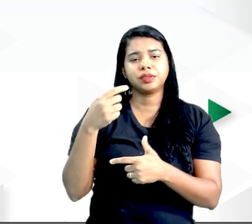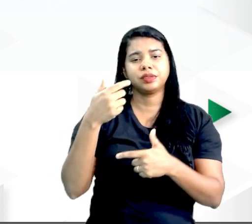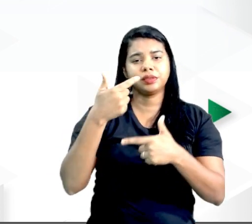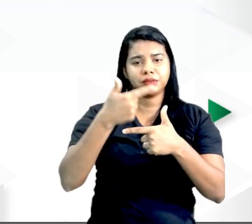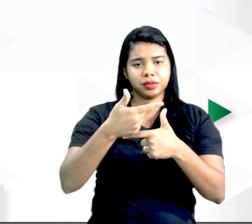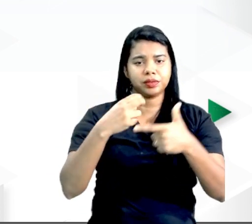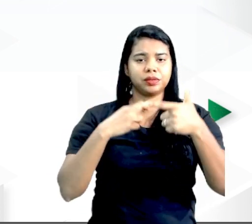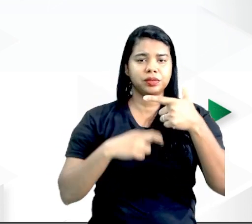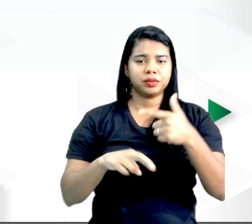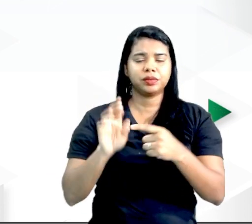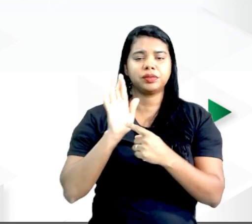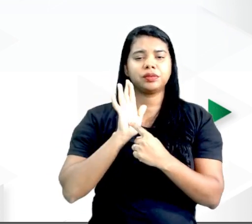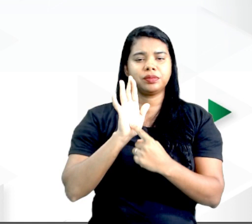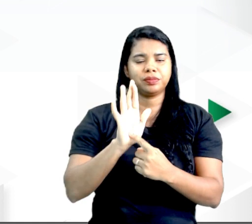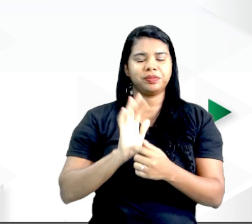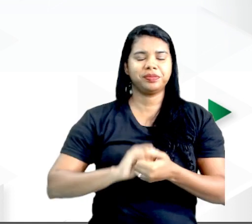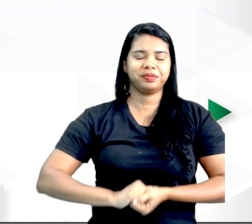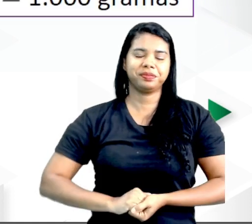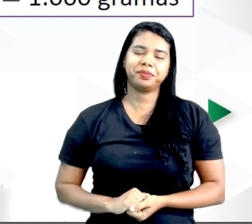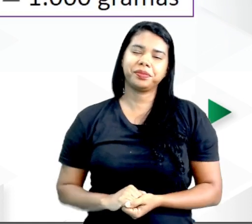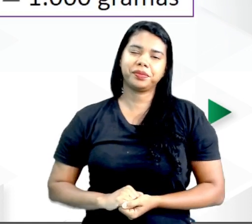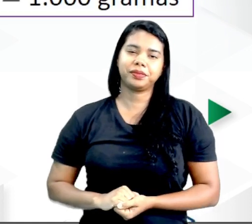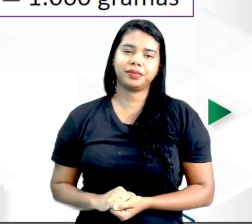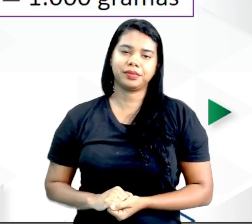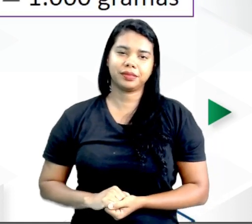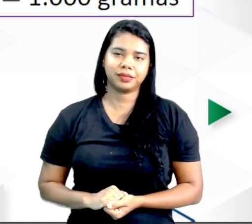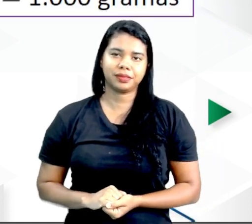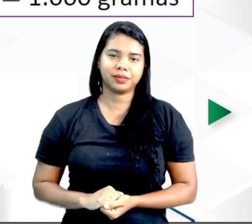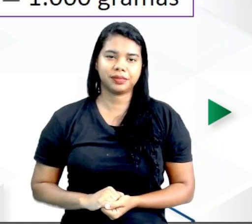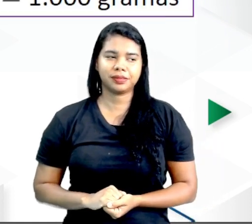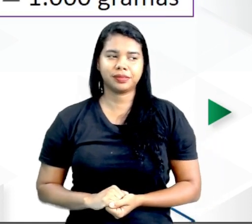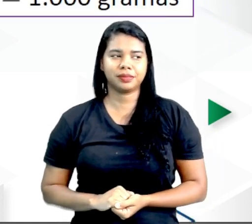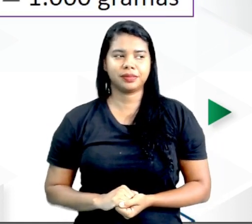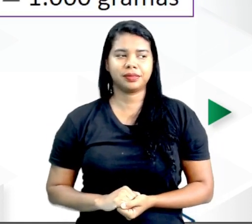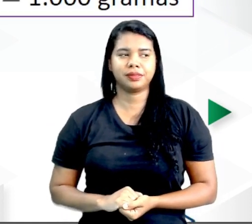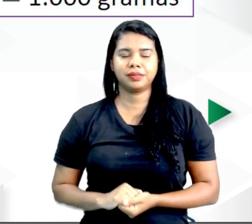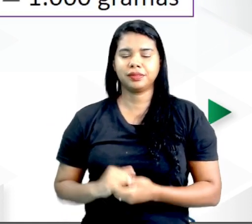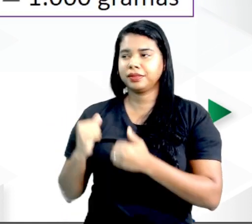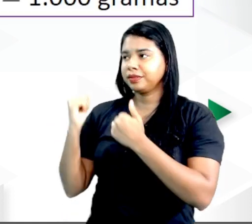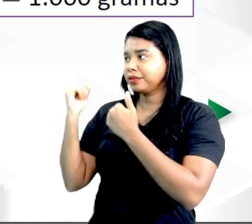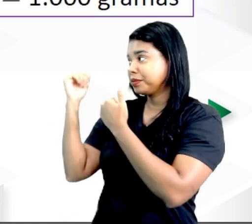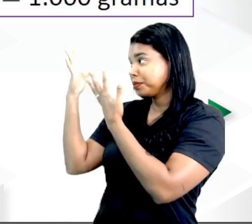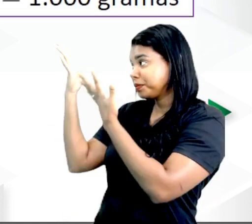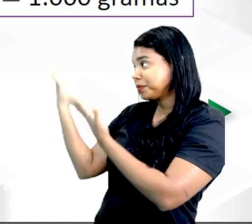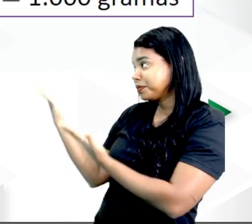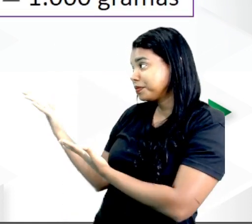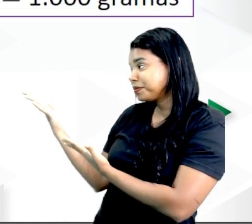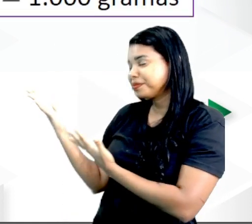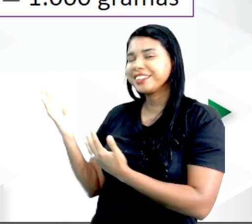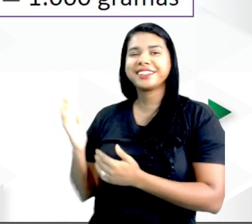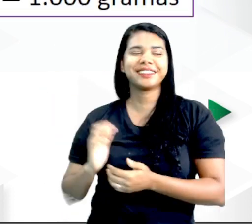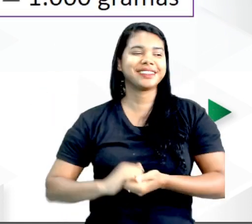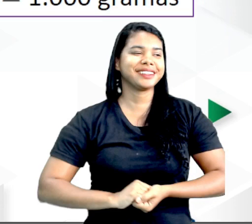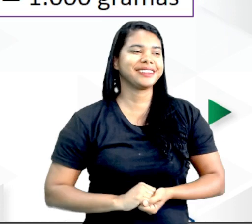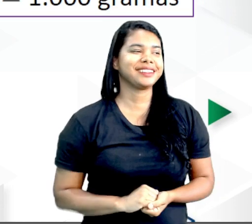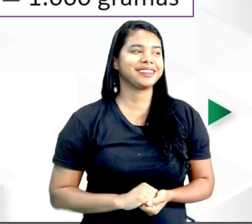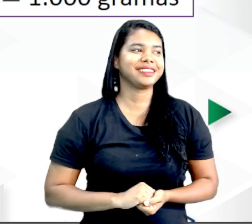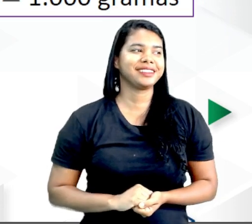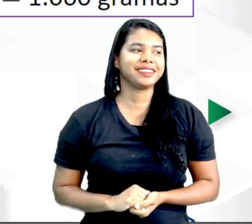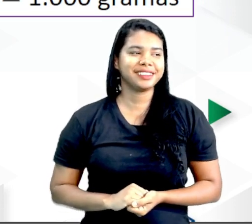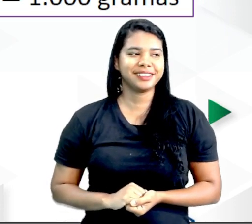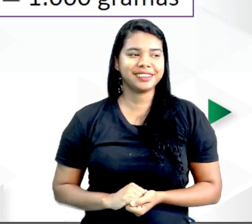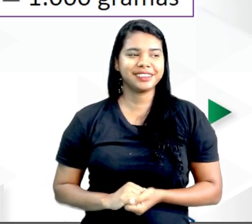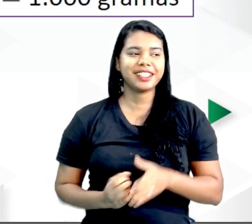você representa na forma decimal. Tá bom? Quilograma apareceu agora, né, quilograma?